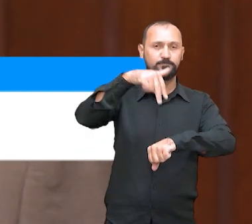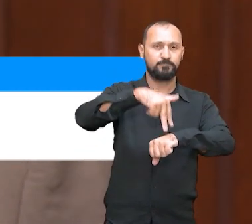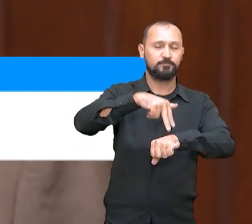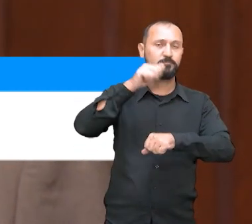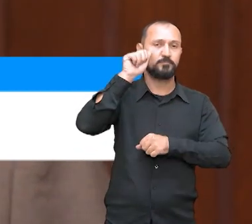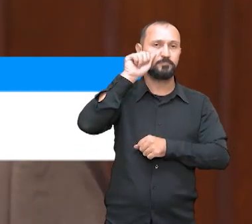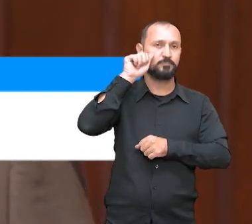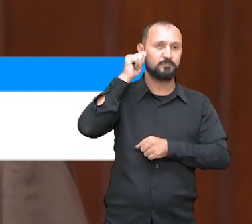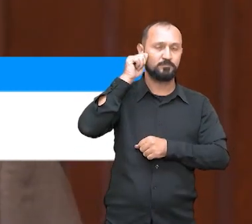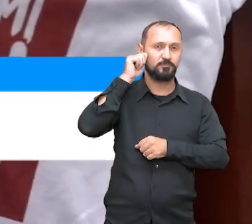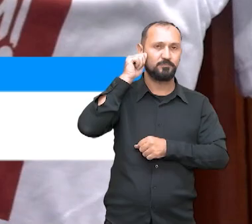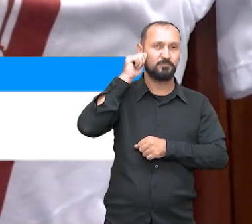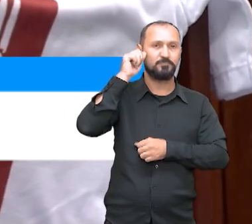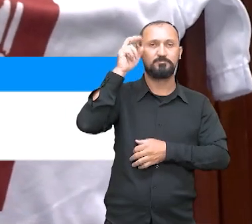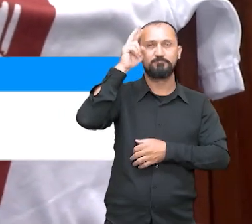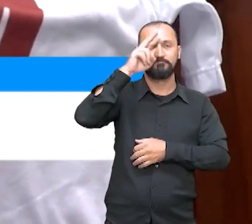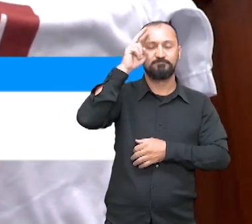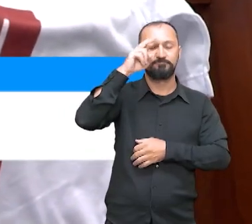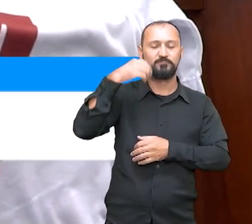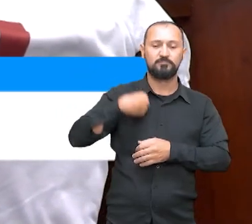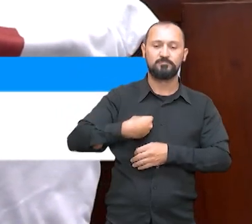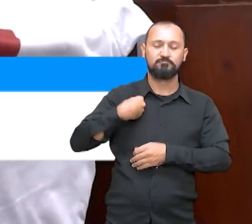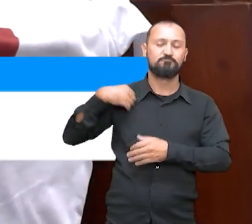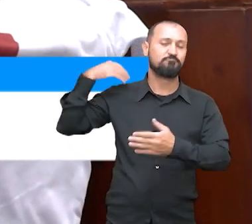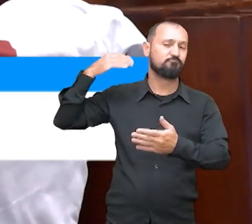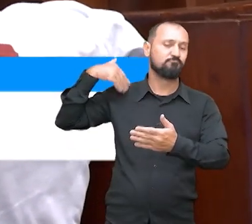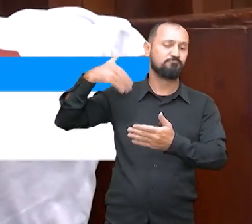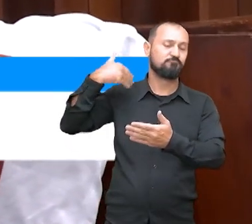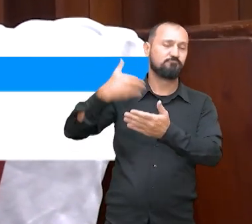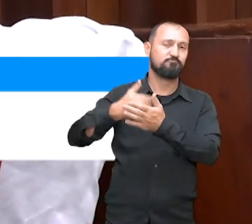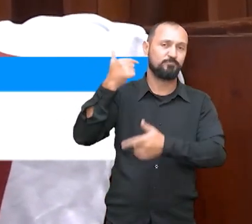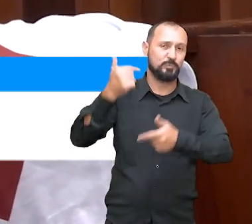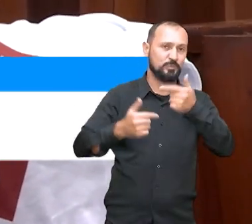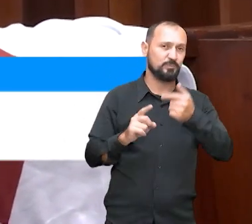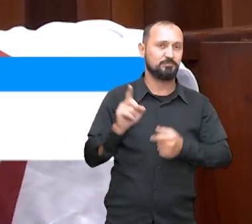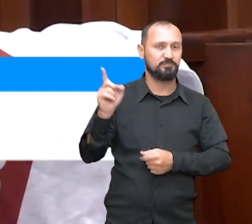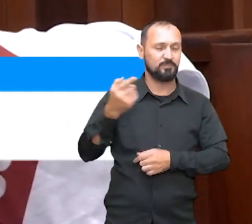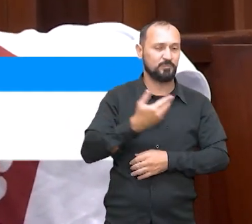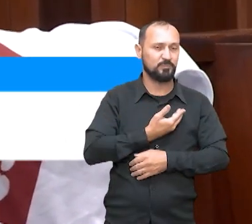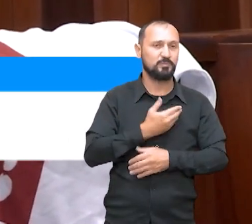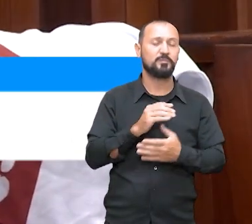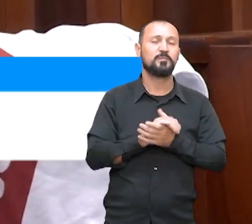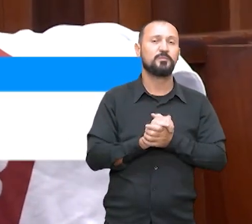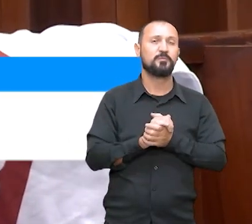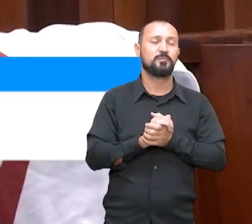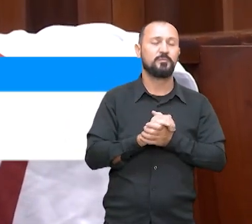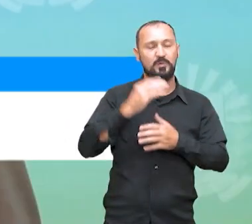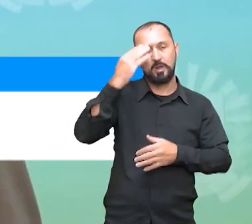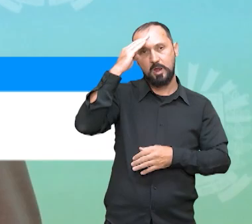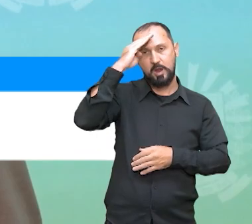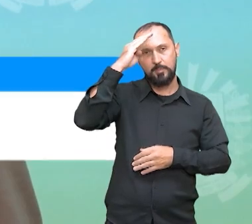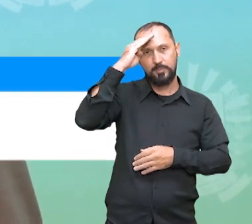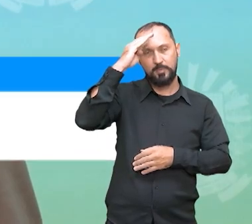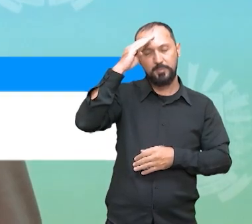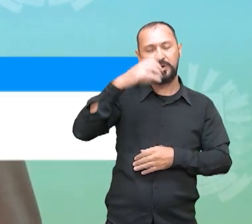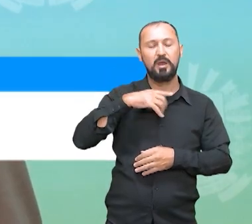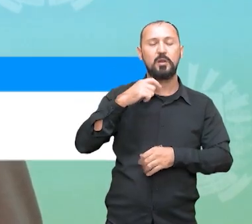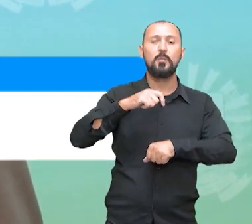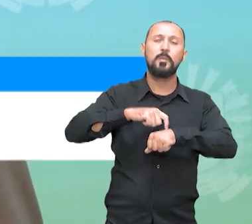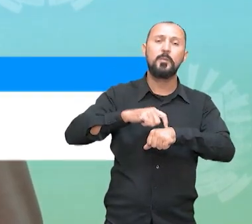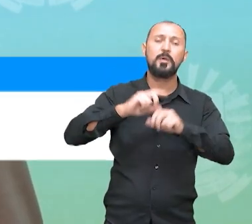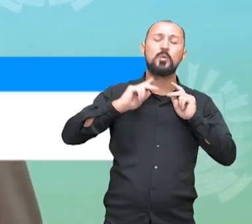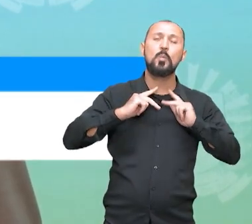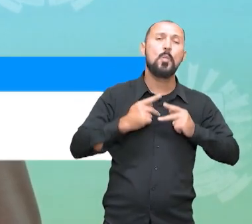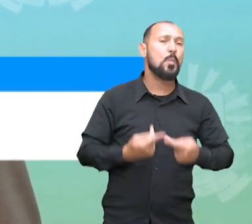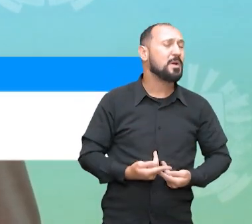Amarildo Cruz, do PT, lembrou a trajetória política do amigo. O deputado Cabo Almir era essa figura